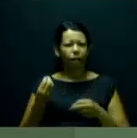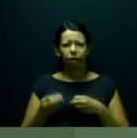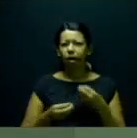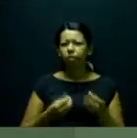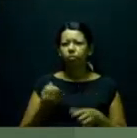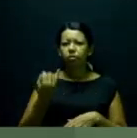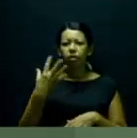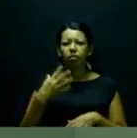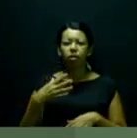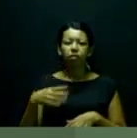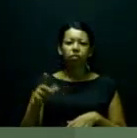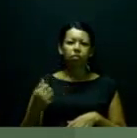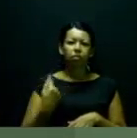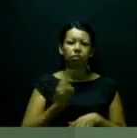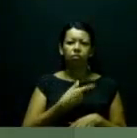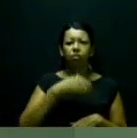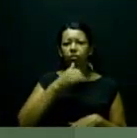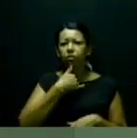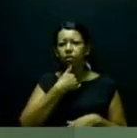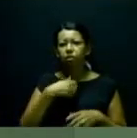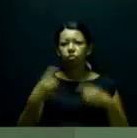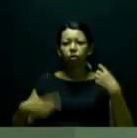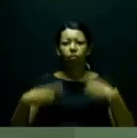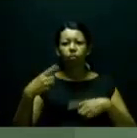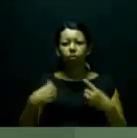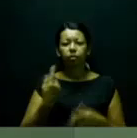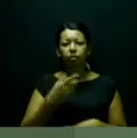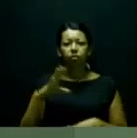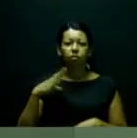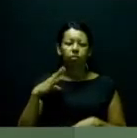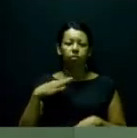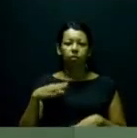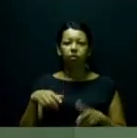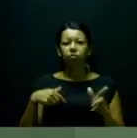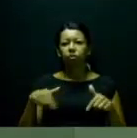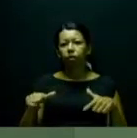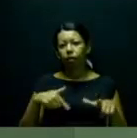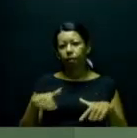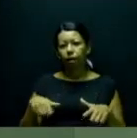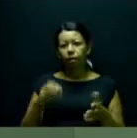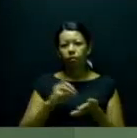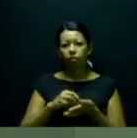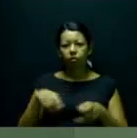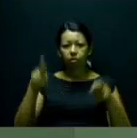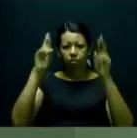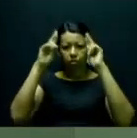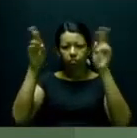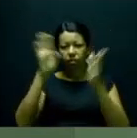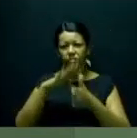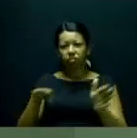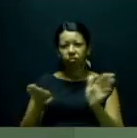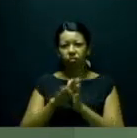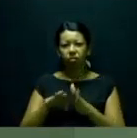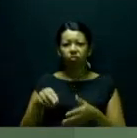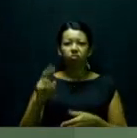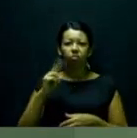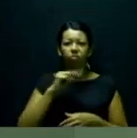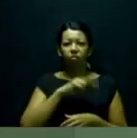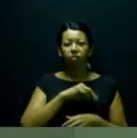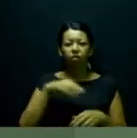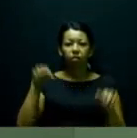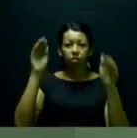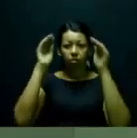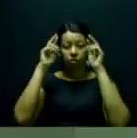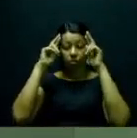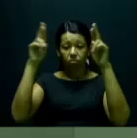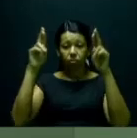né? Muitas das vezes nós ficamos tristes como a política da nossa cidade funciona. um desrespeito total, né? Ninguém respeita, está